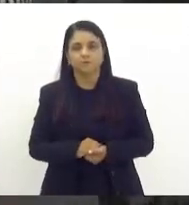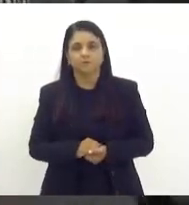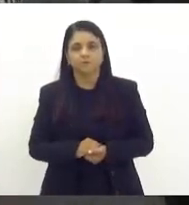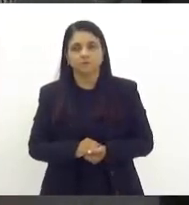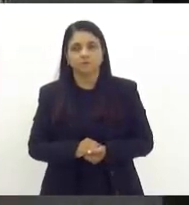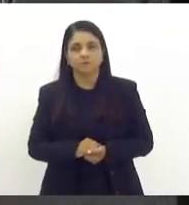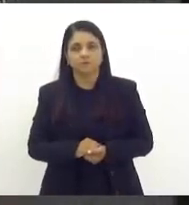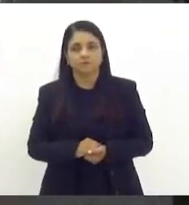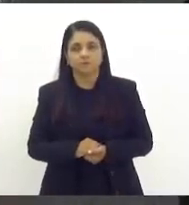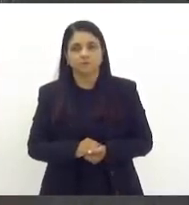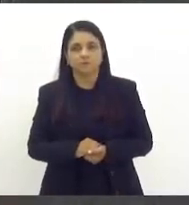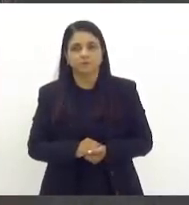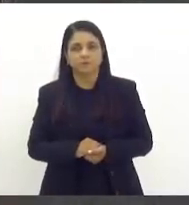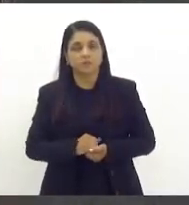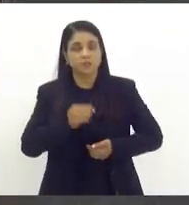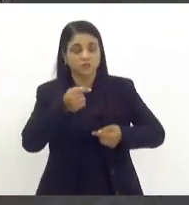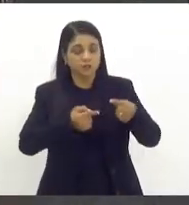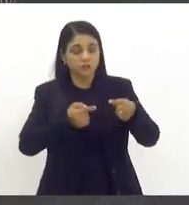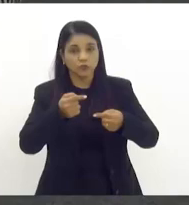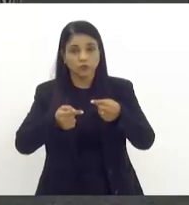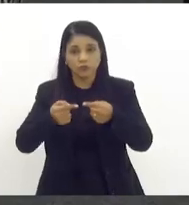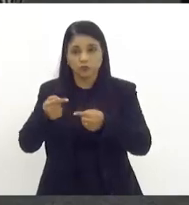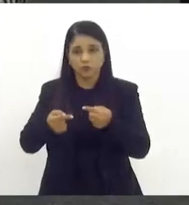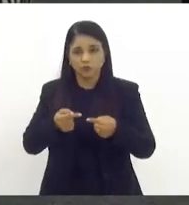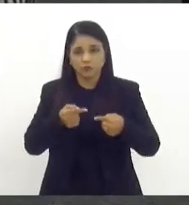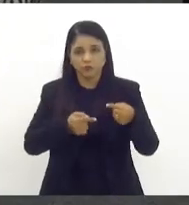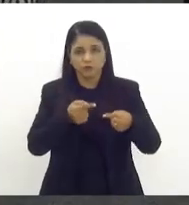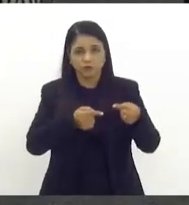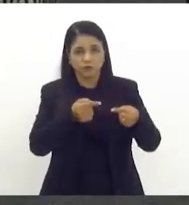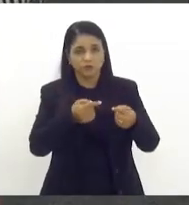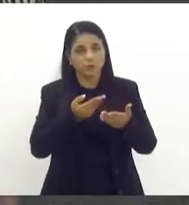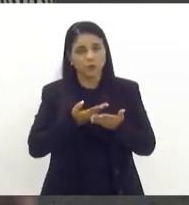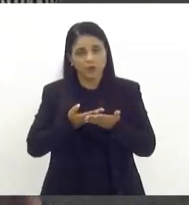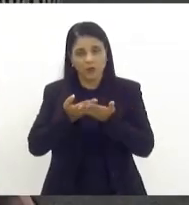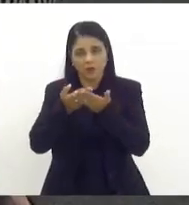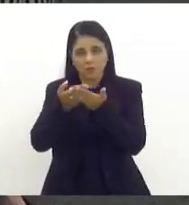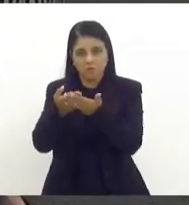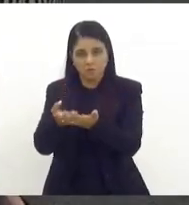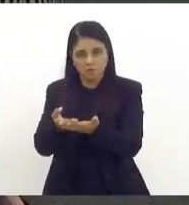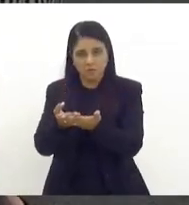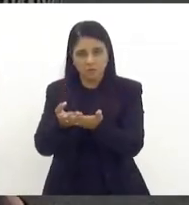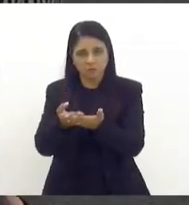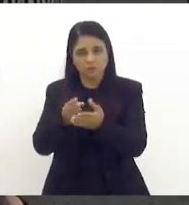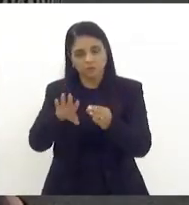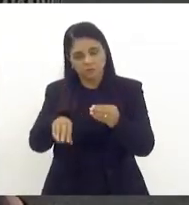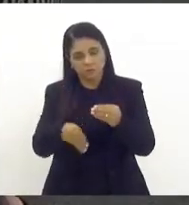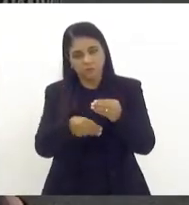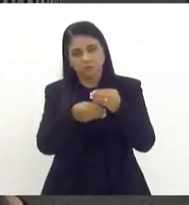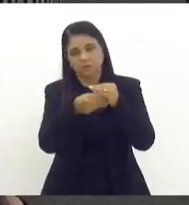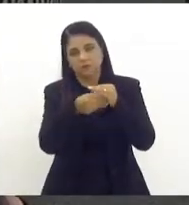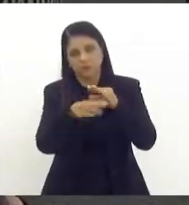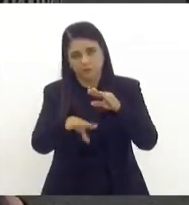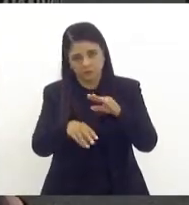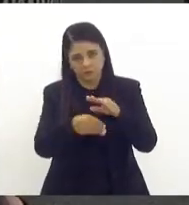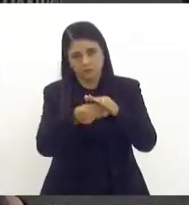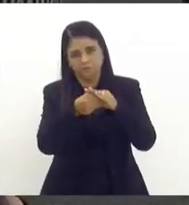e já vou discutir o encaminhamento das minhas emendas